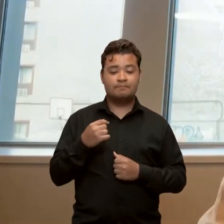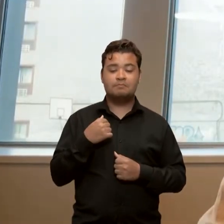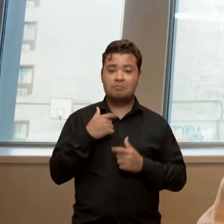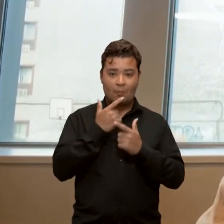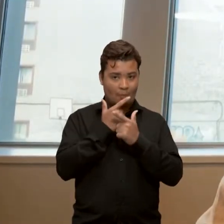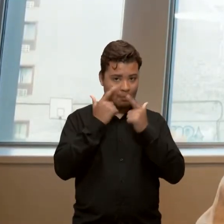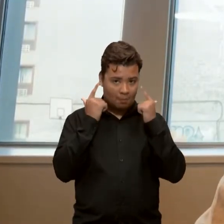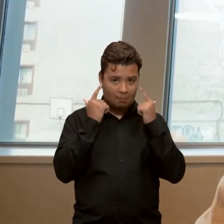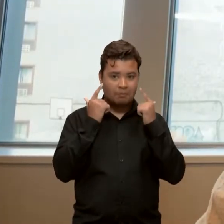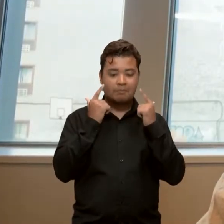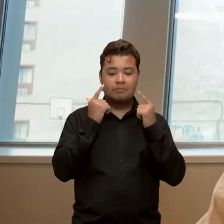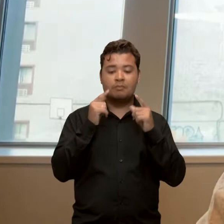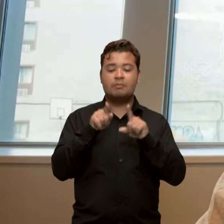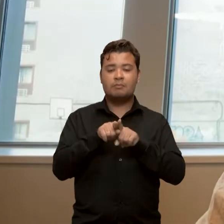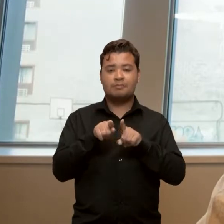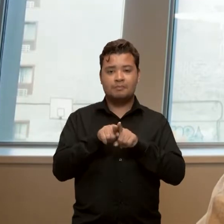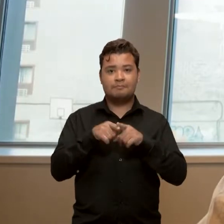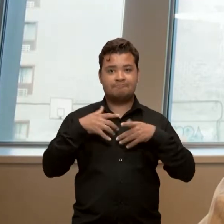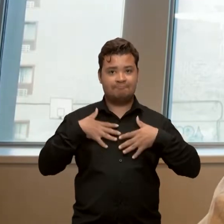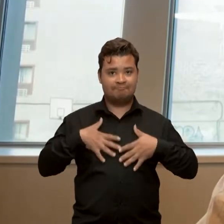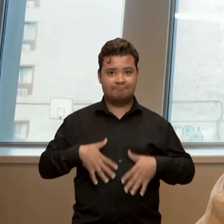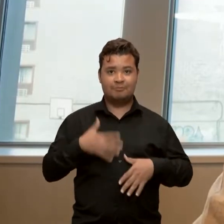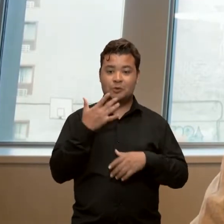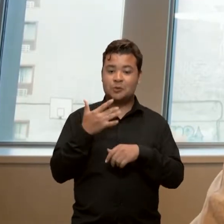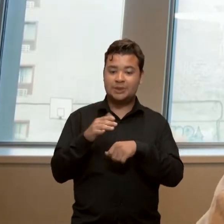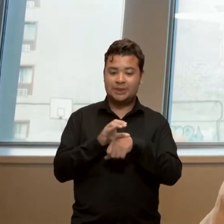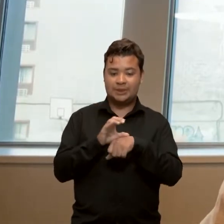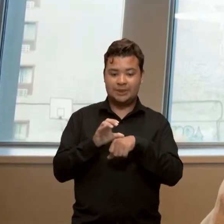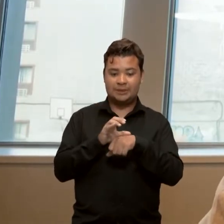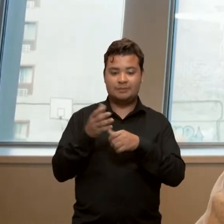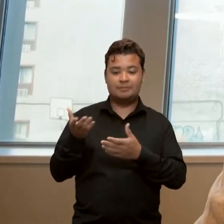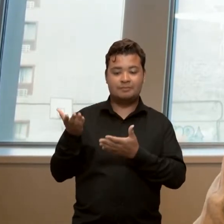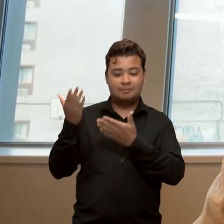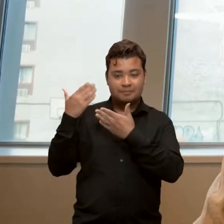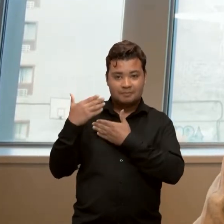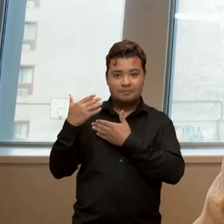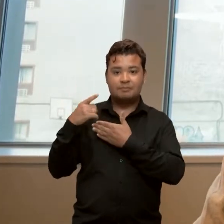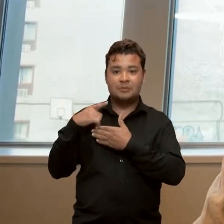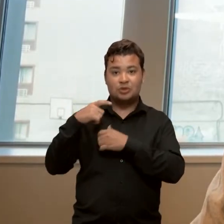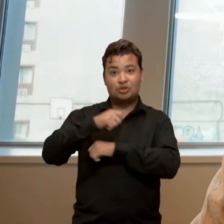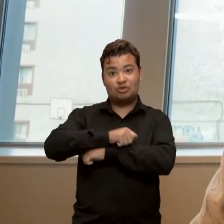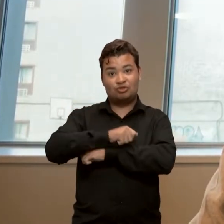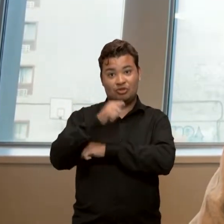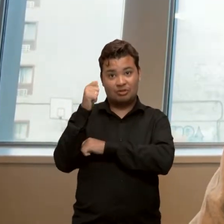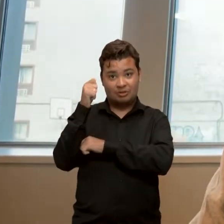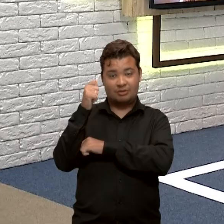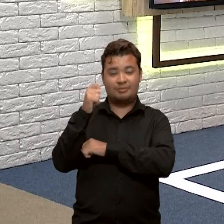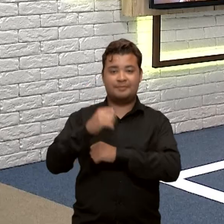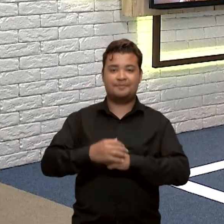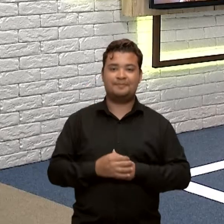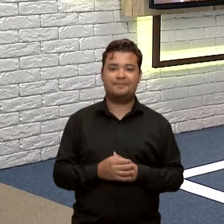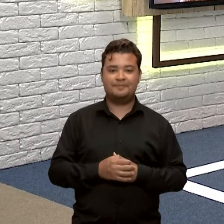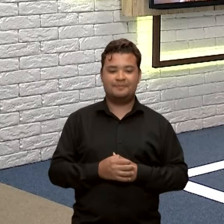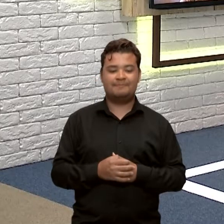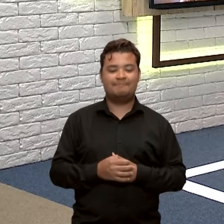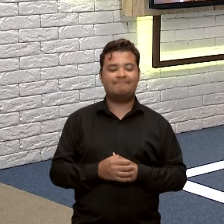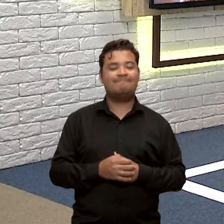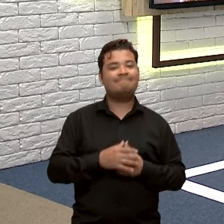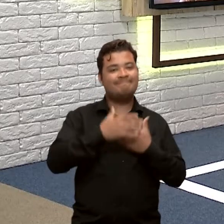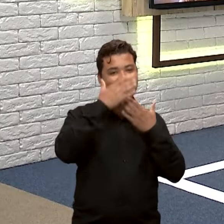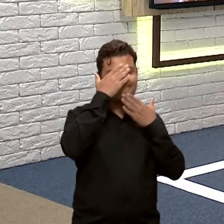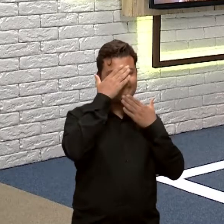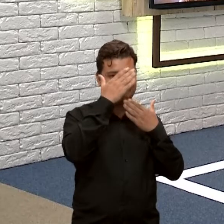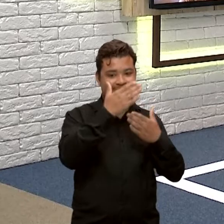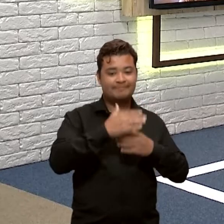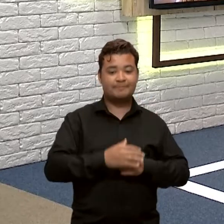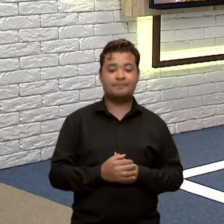estou com uma blusa cinza, um fundo com janelas abertas. Obrigada.